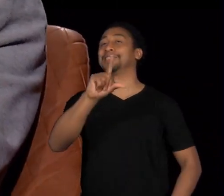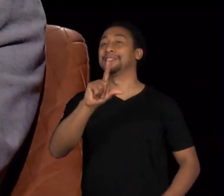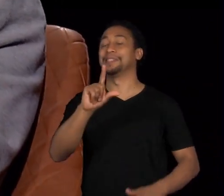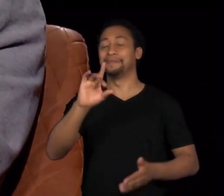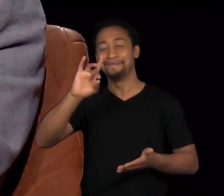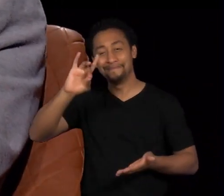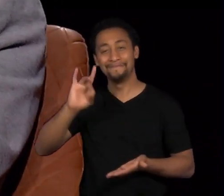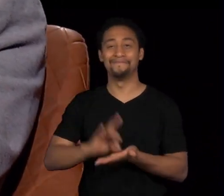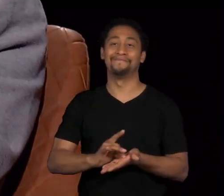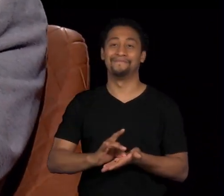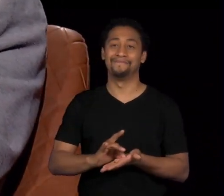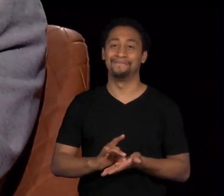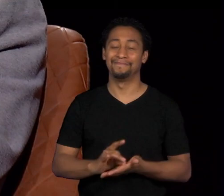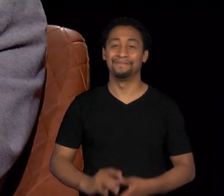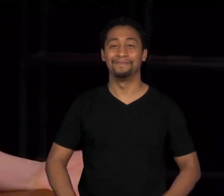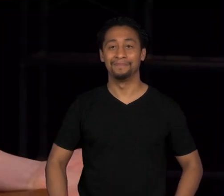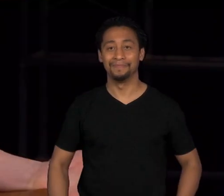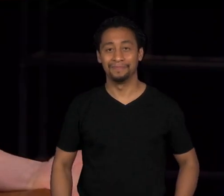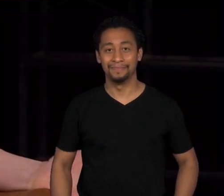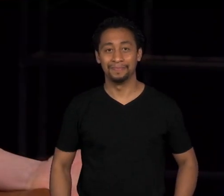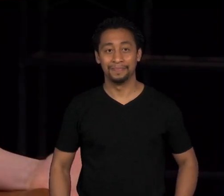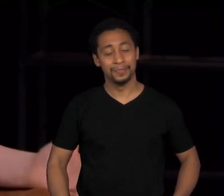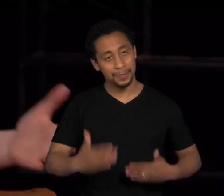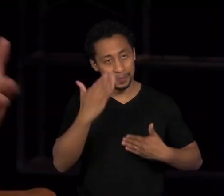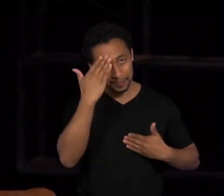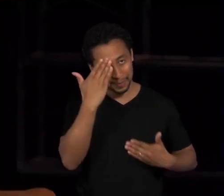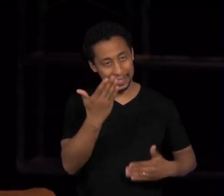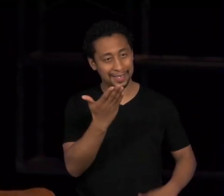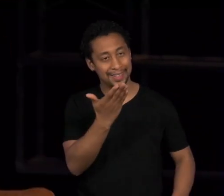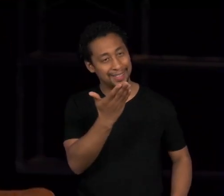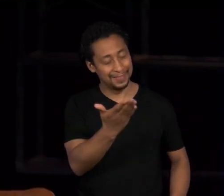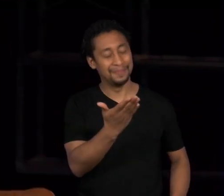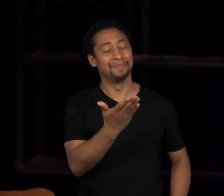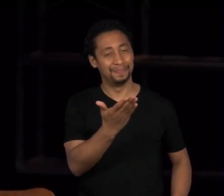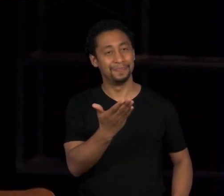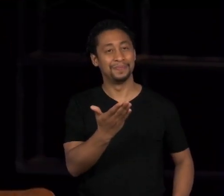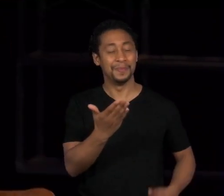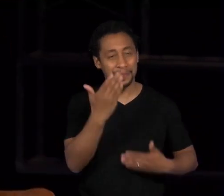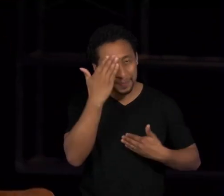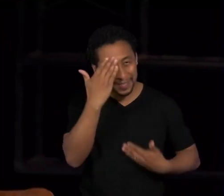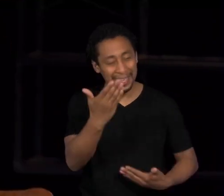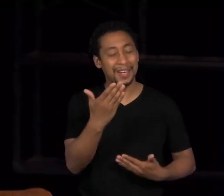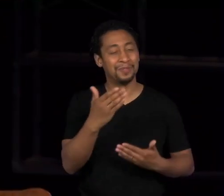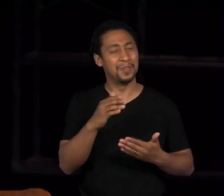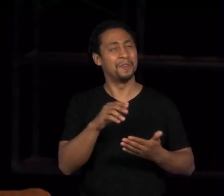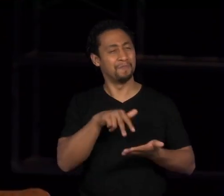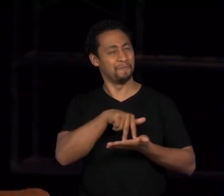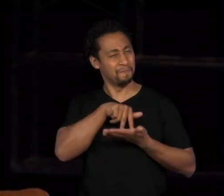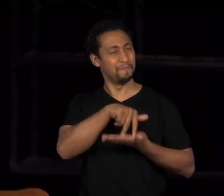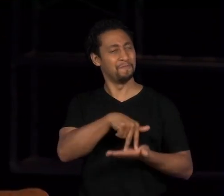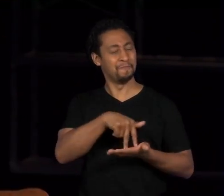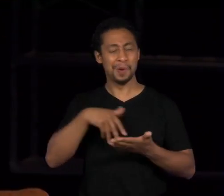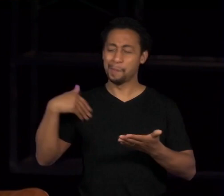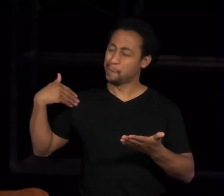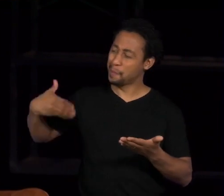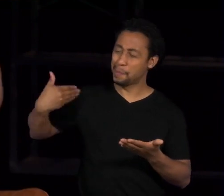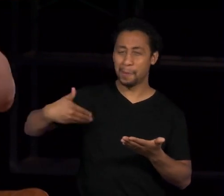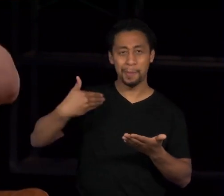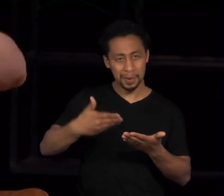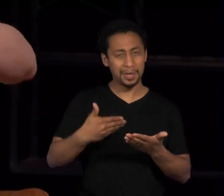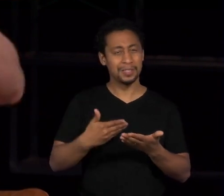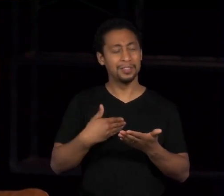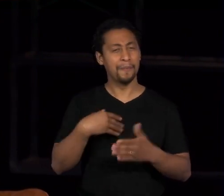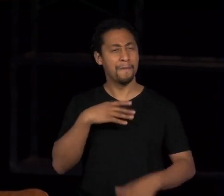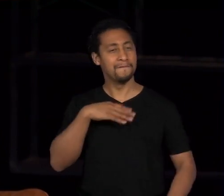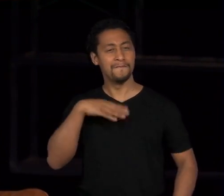a realidade Obrigada Nóbrega obrigada pela sua persistência resistência e Como você mesmo disse tem mosia